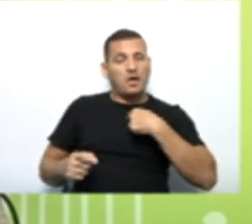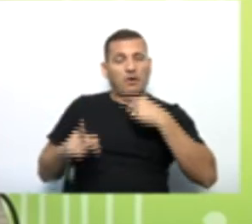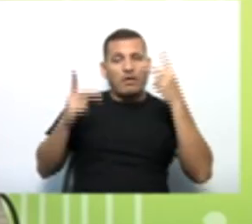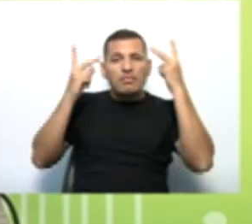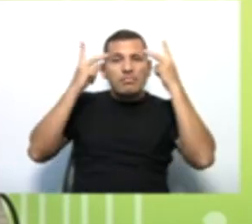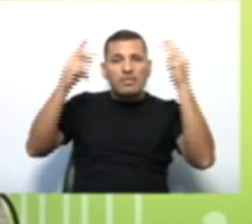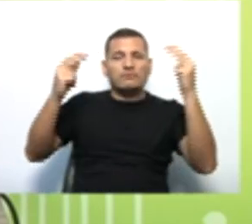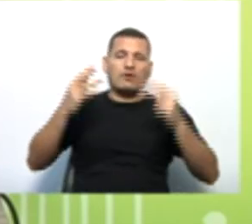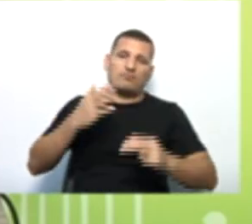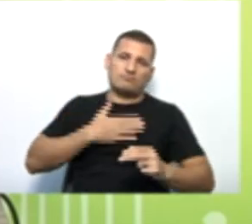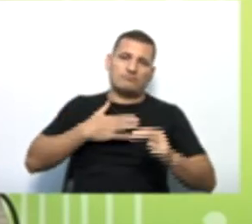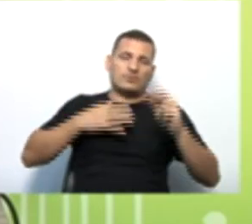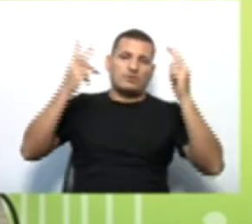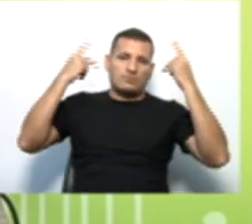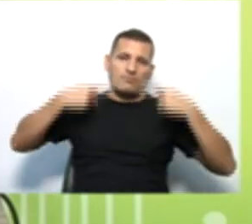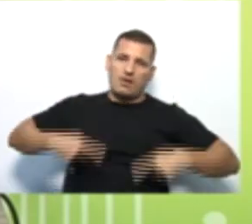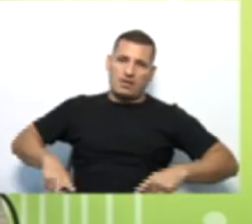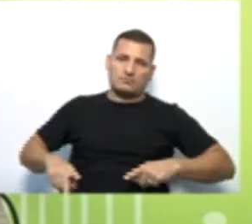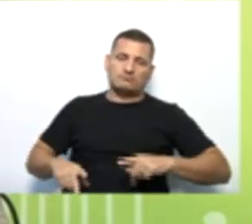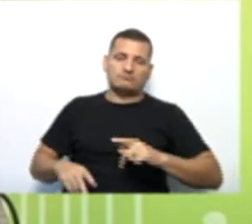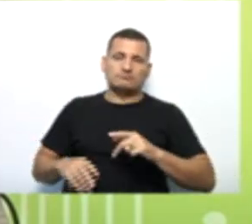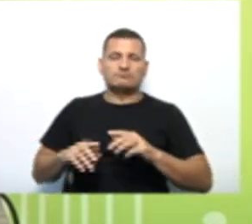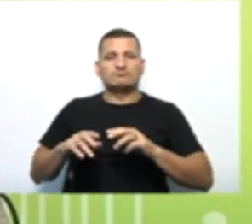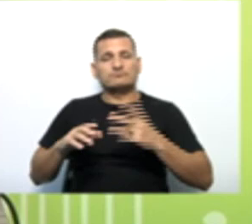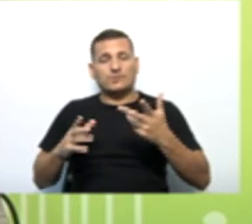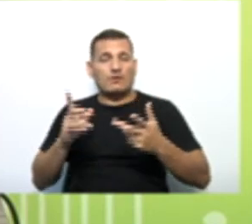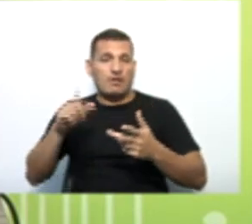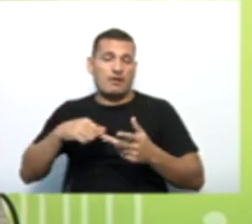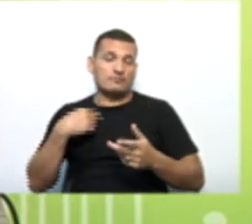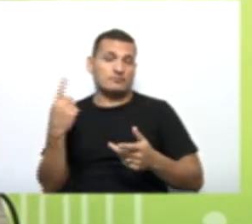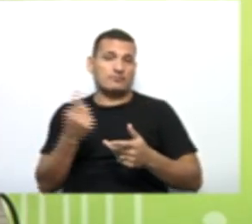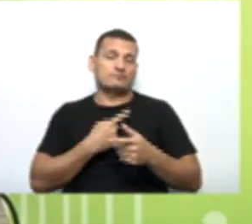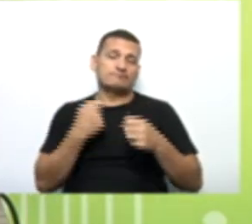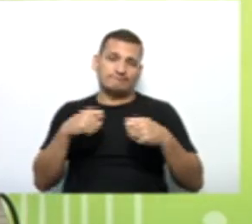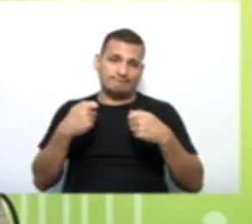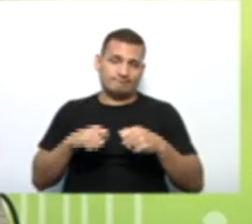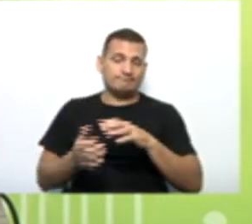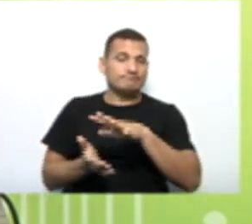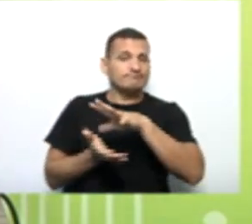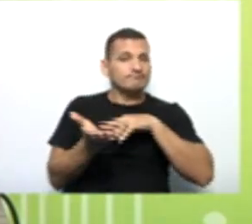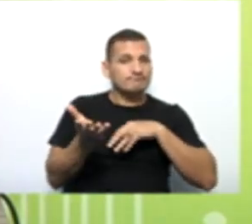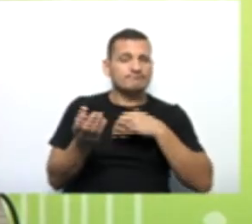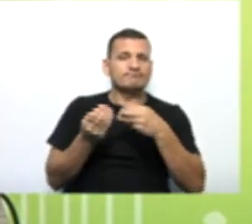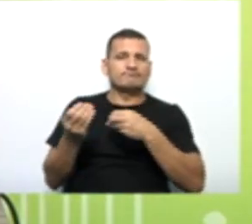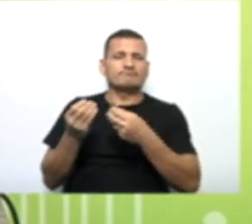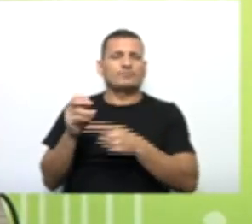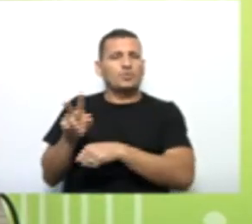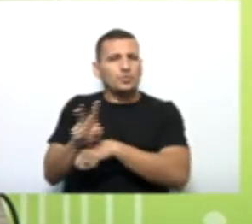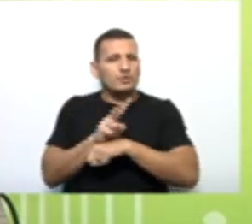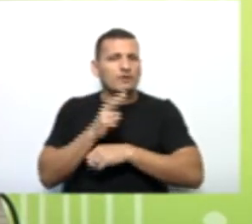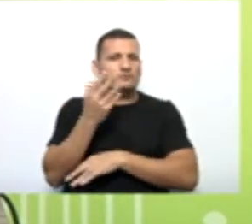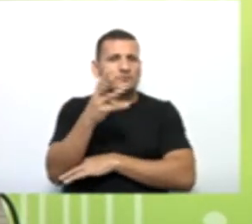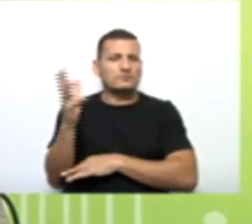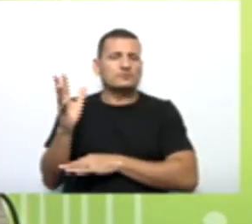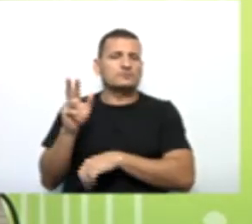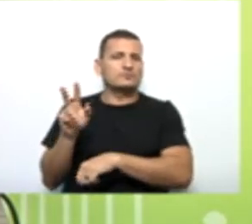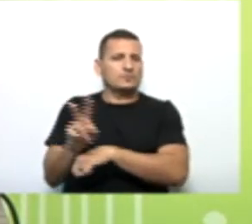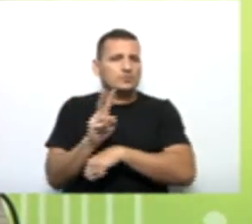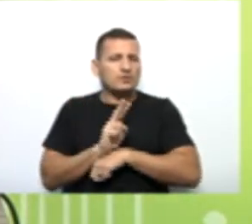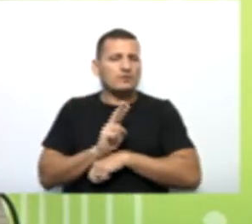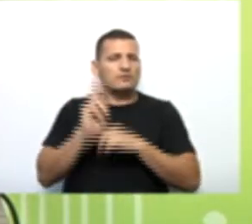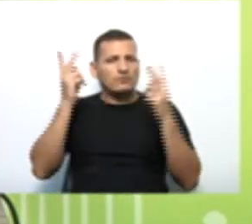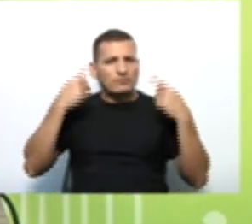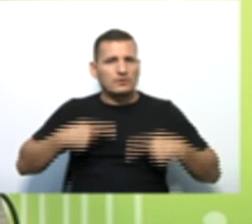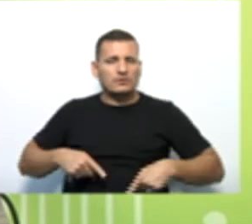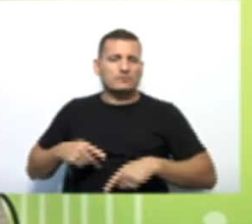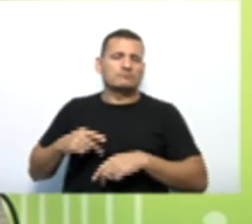da forma de ser humano. E é assim que nós precisamos agir com relação à natureza, com relação ao próximo, com relação aos animais e